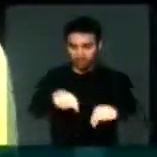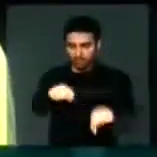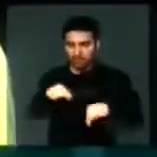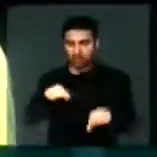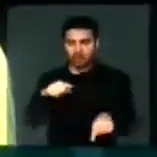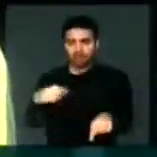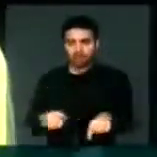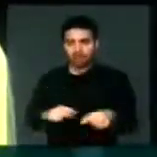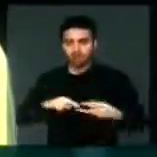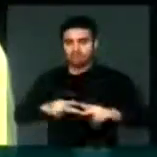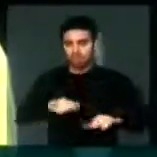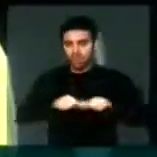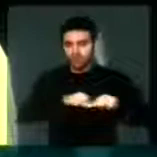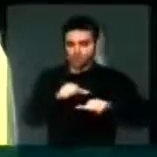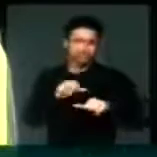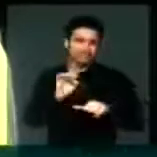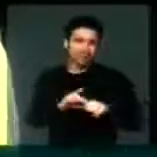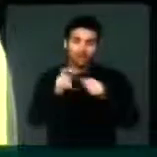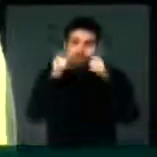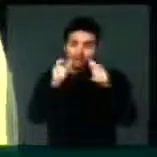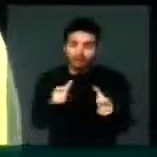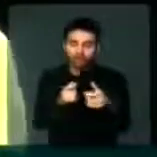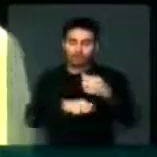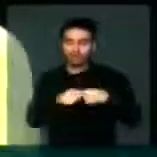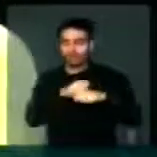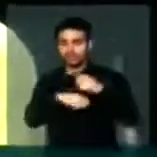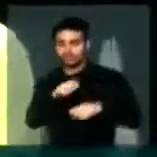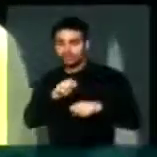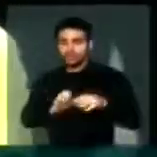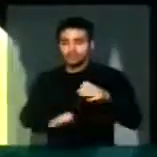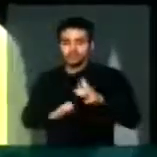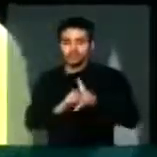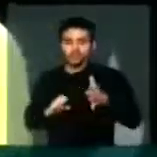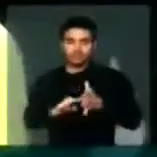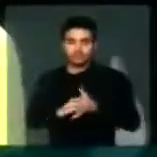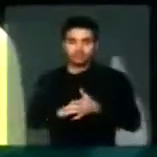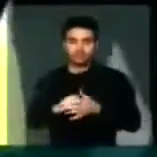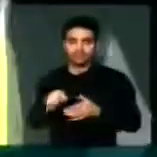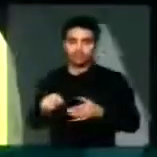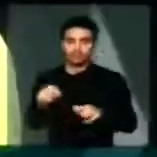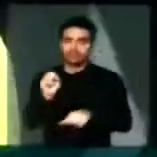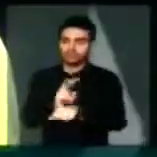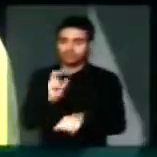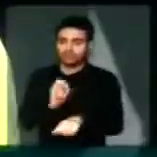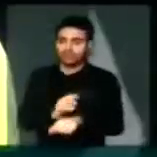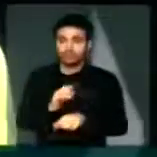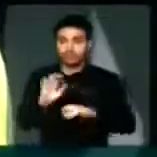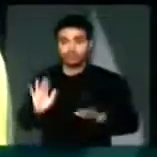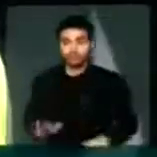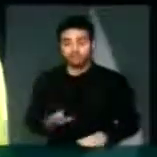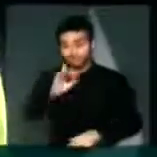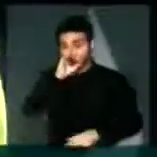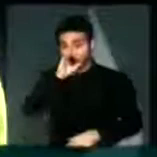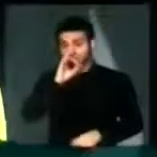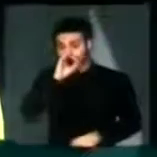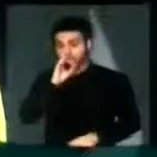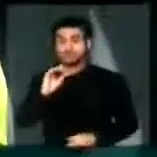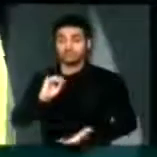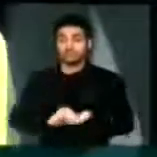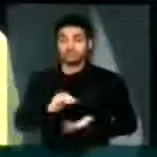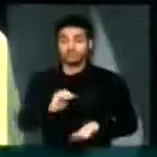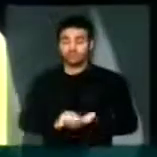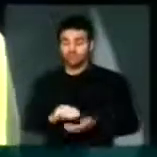atende unicamente interesses econômicos das multinacionais de agrotóxicos e põe em risco a